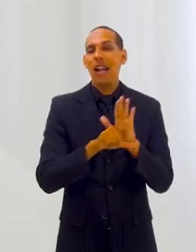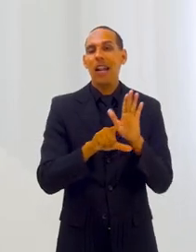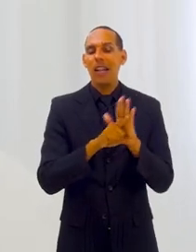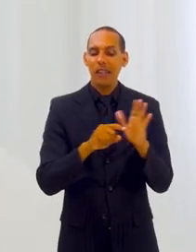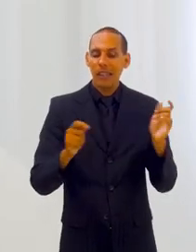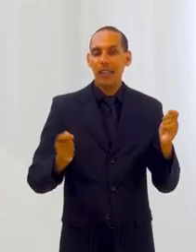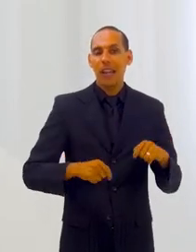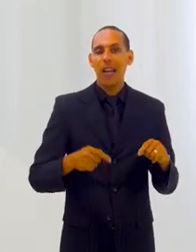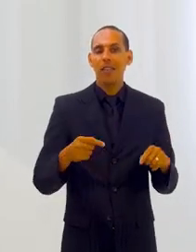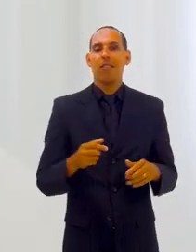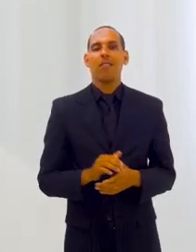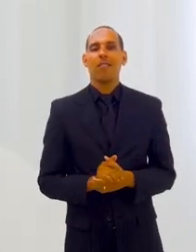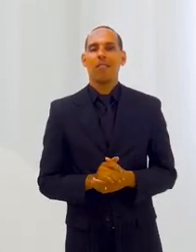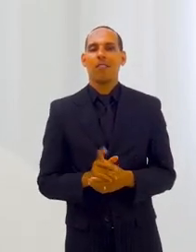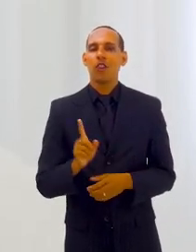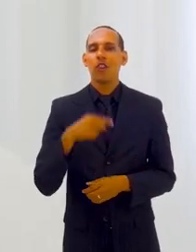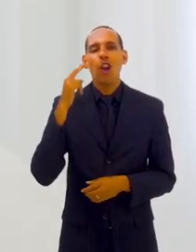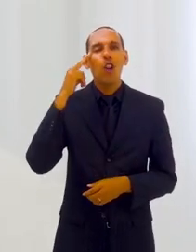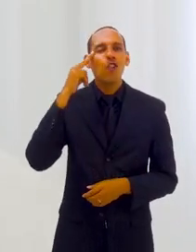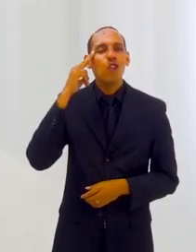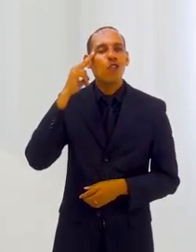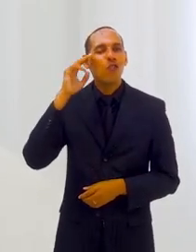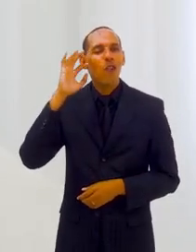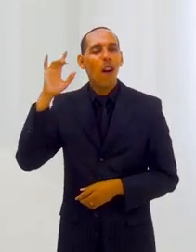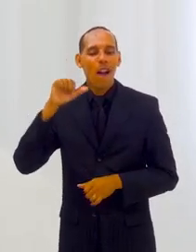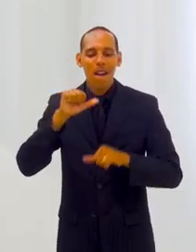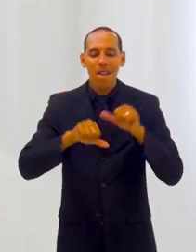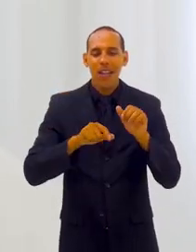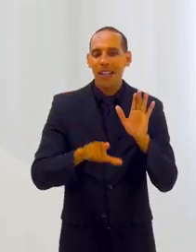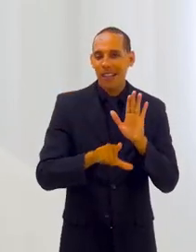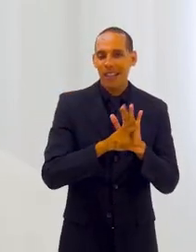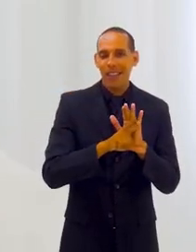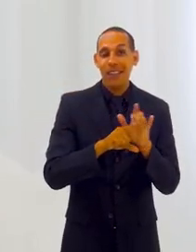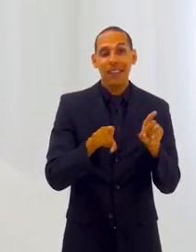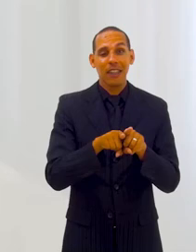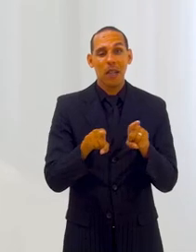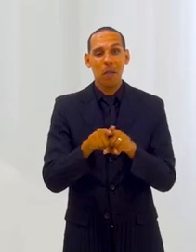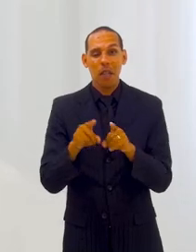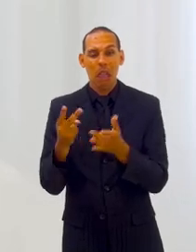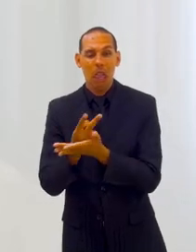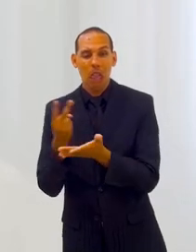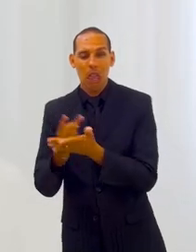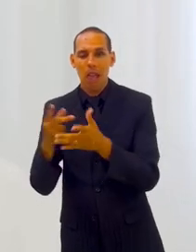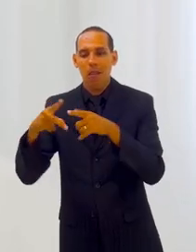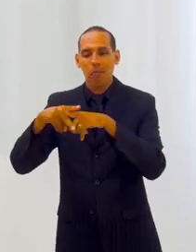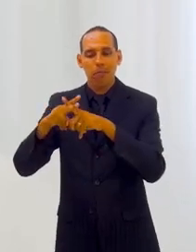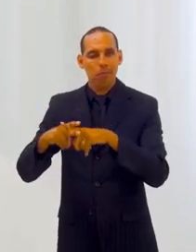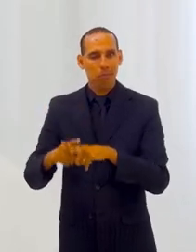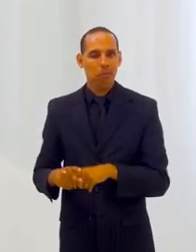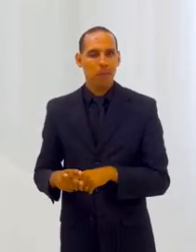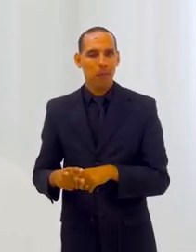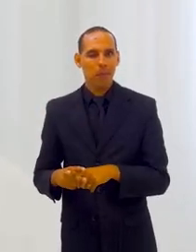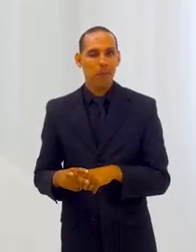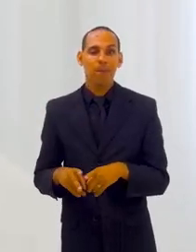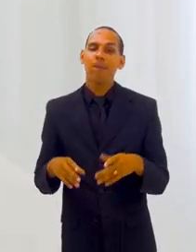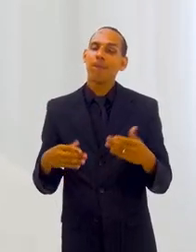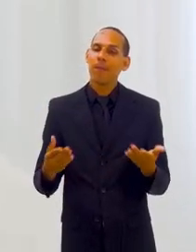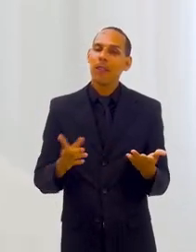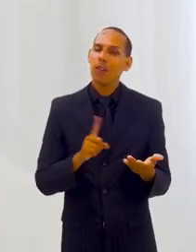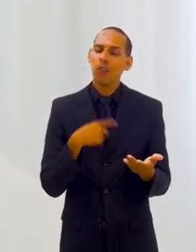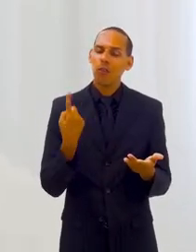nós temos e, eventualmente, corrigir distorções que possam existir. Então, para nós,